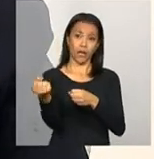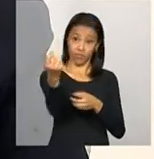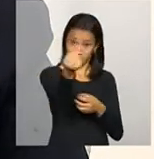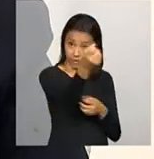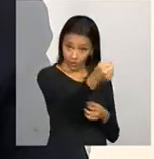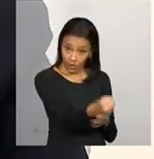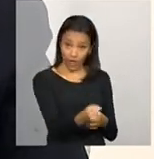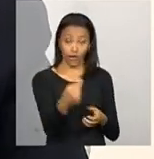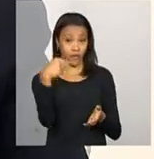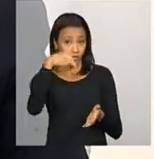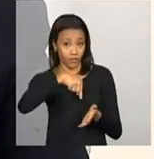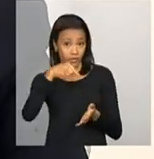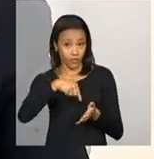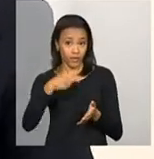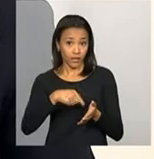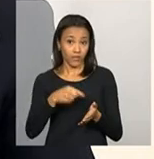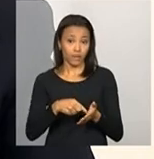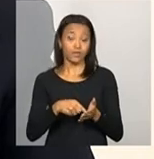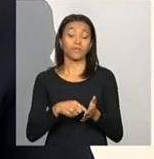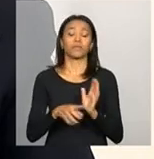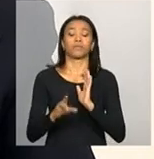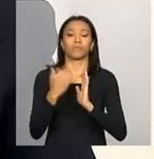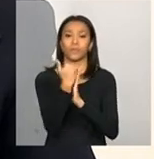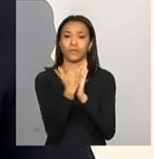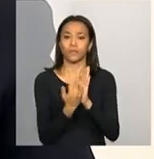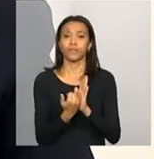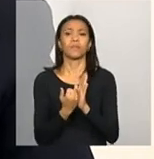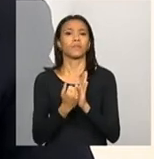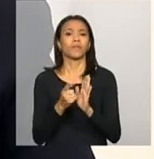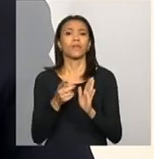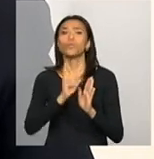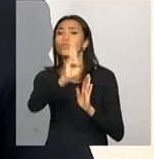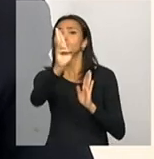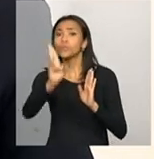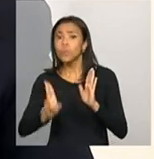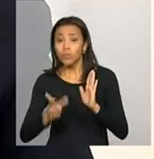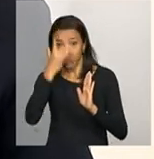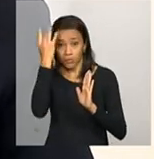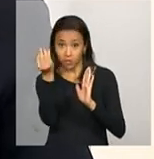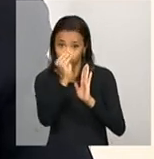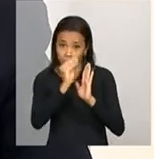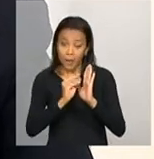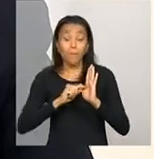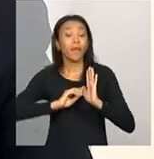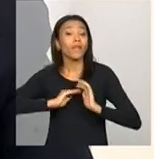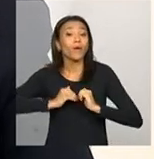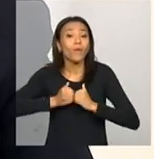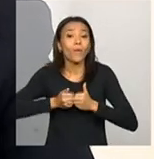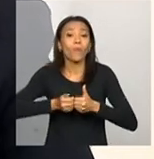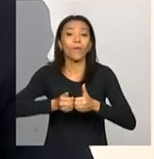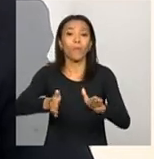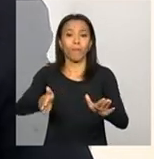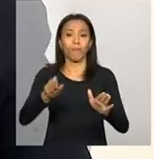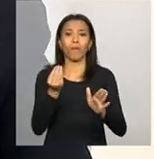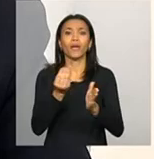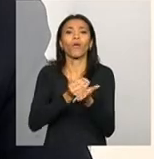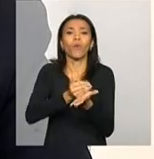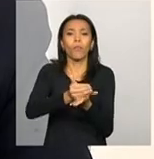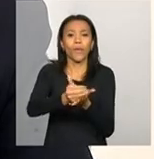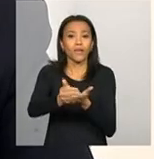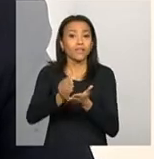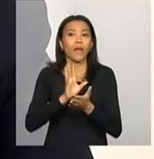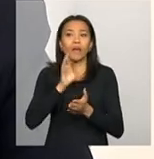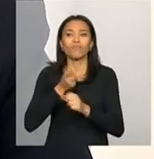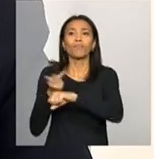ao Acessuas a relação dos beneficiários do BPC para que se inicie a busca